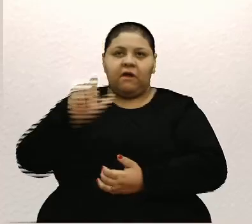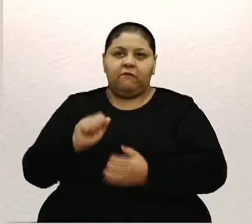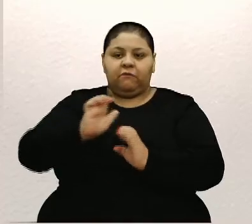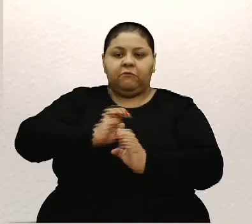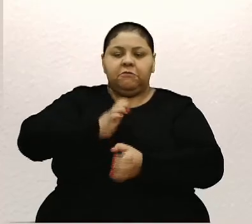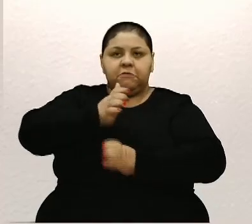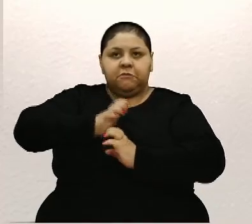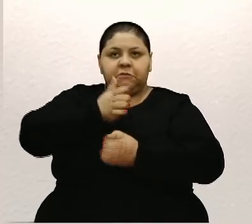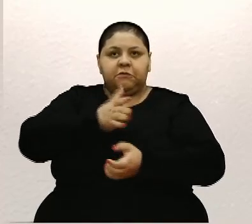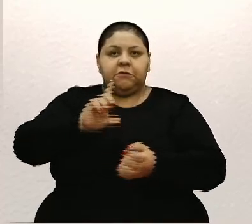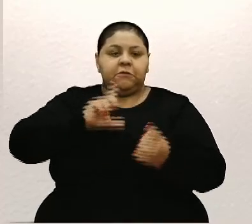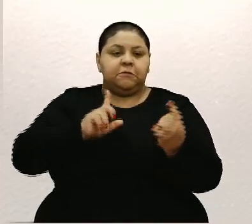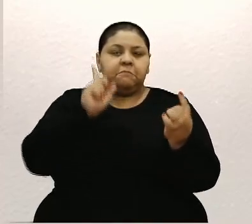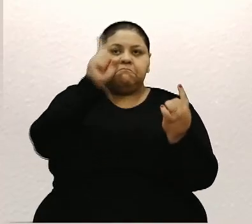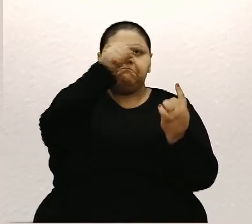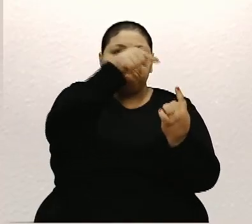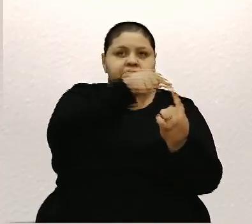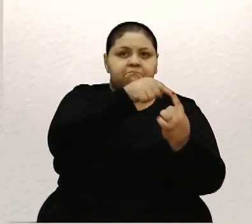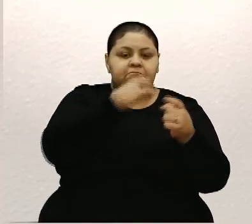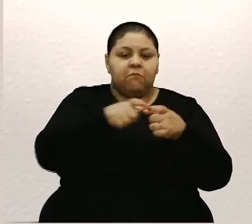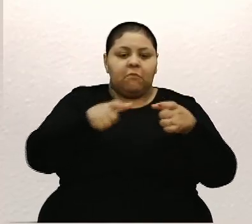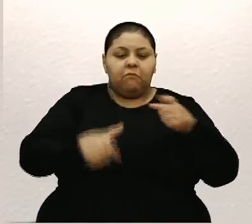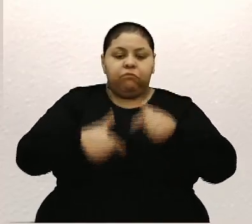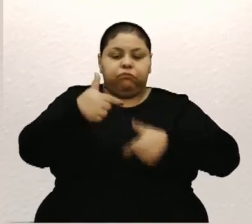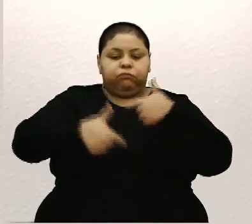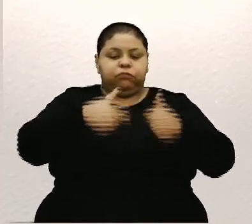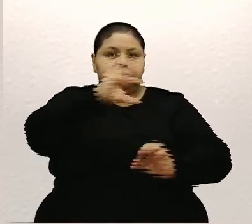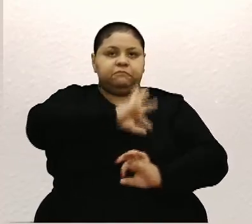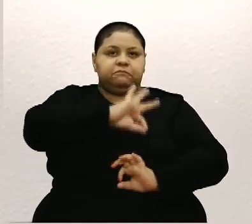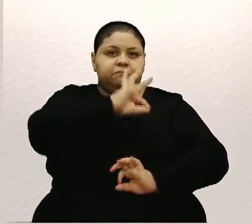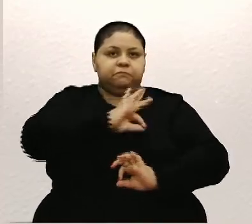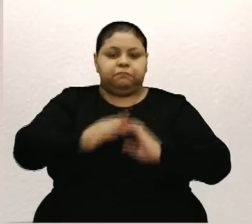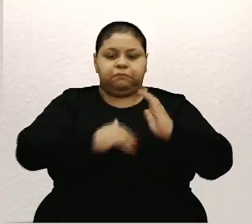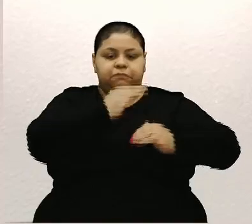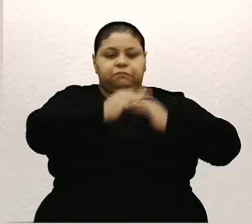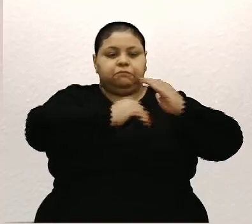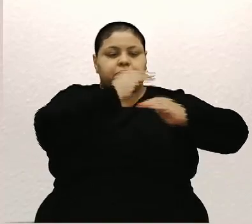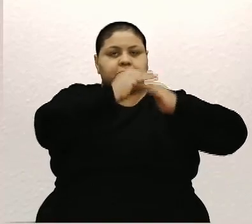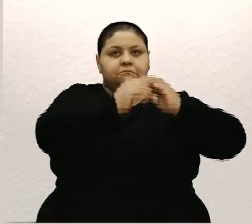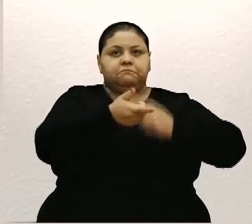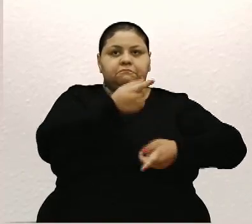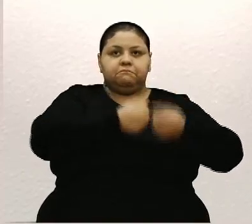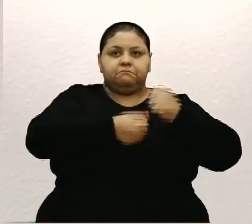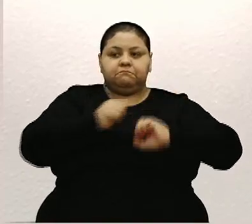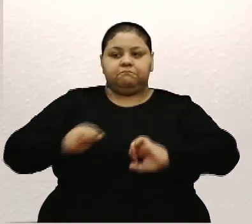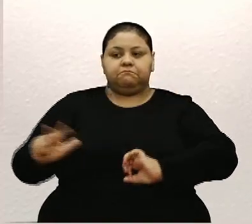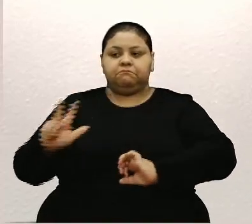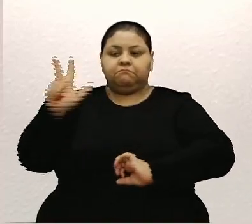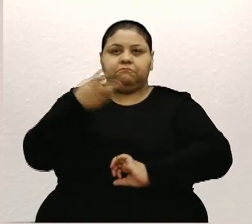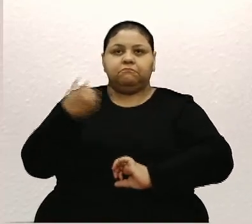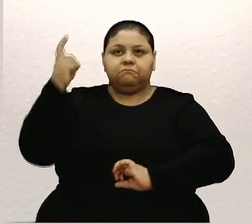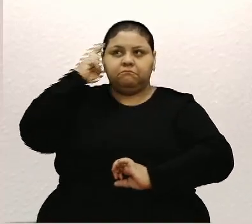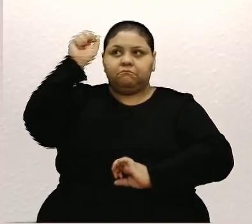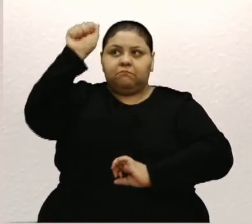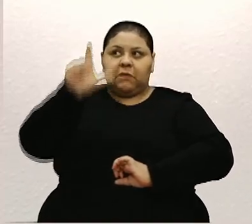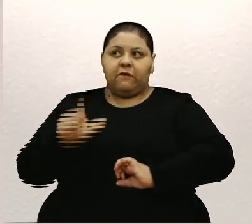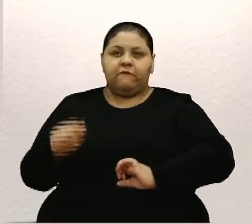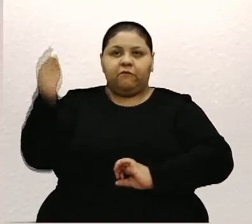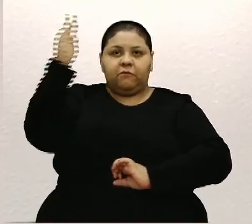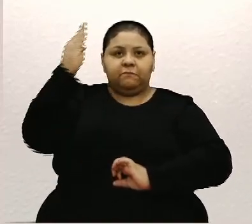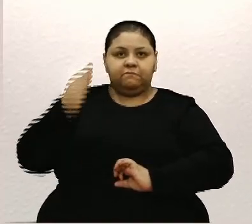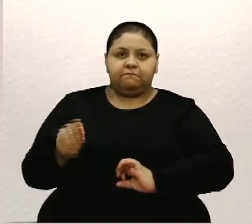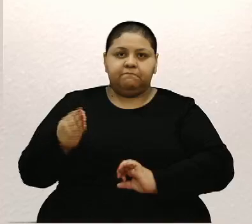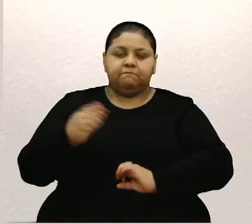Essa feira tem como objetivo a ampliação de empregos e renda e o desenvolvimento socioeconômico e a valorização da cultura afro-brasileira.